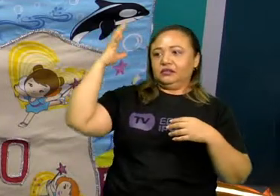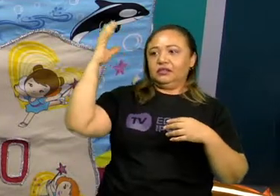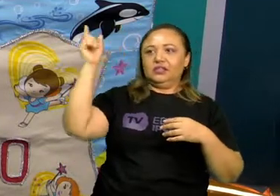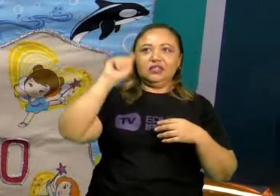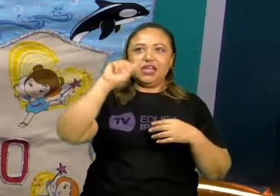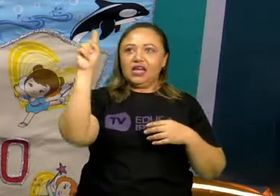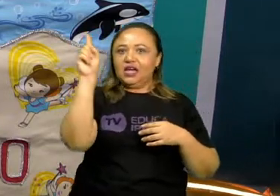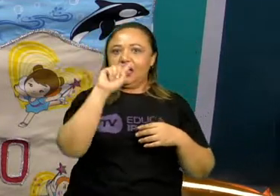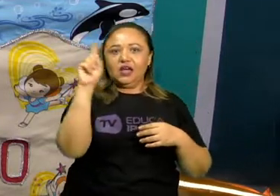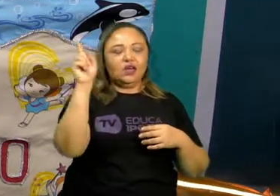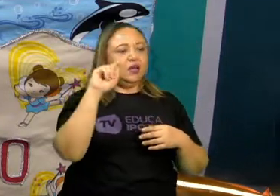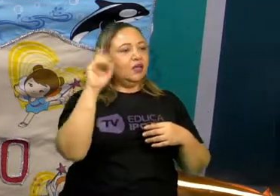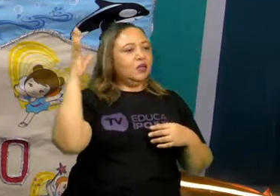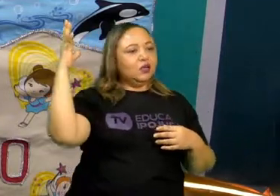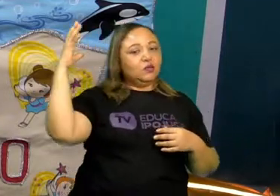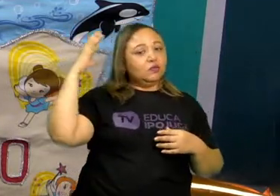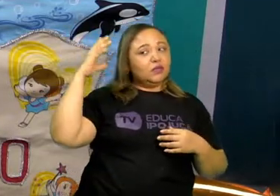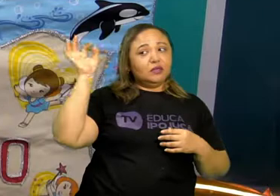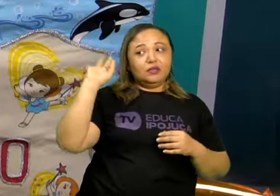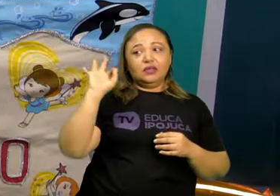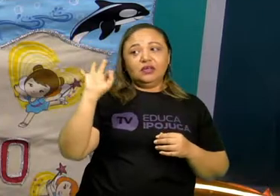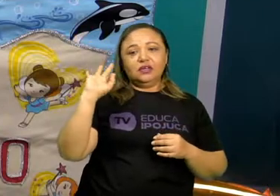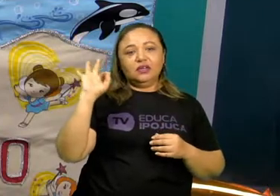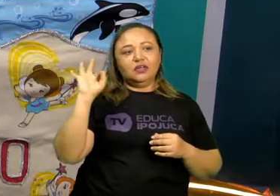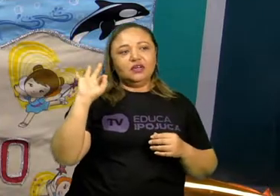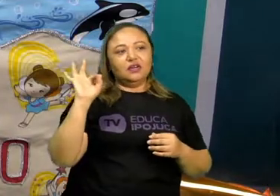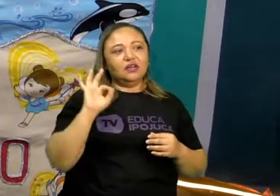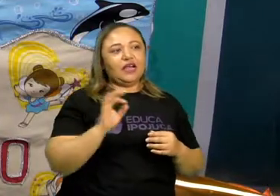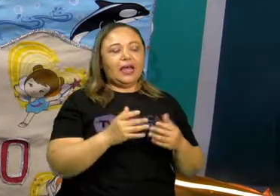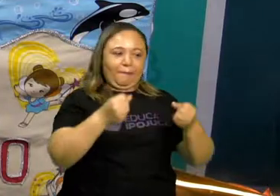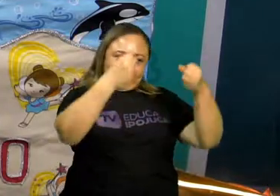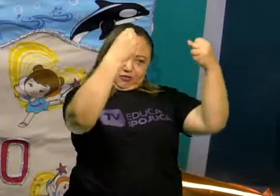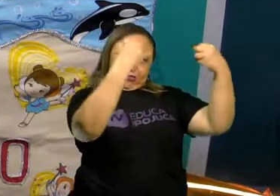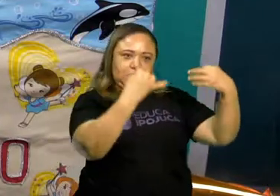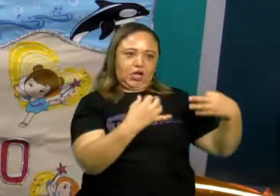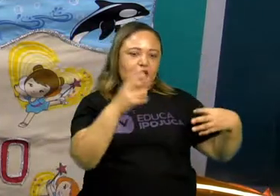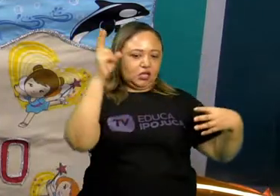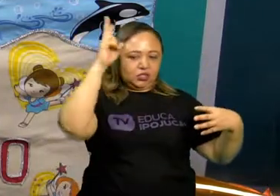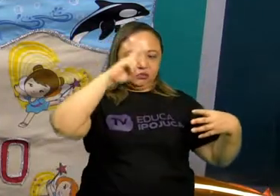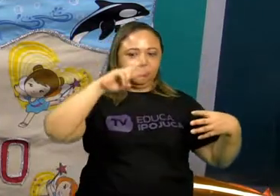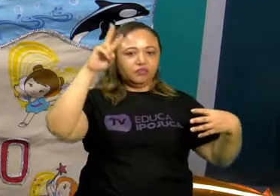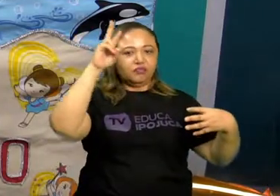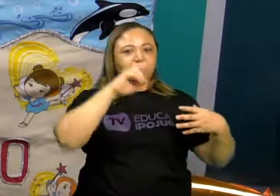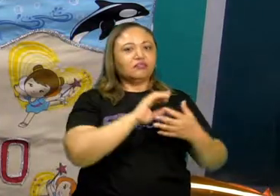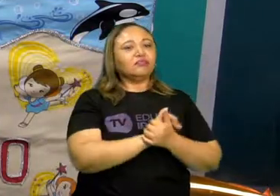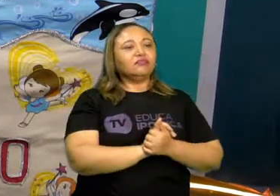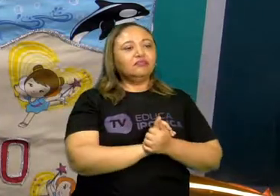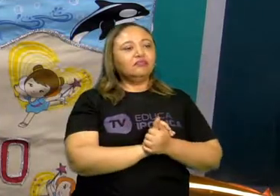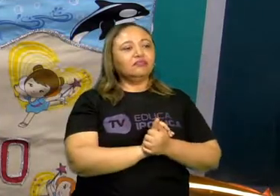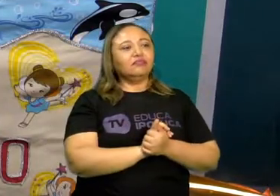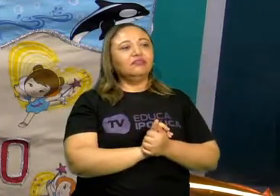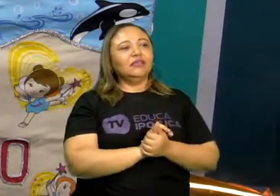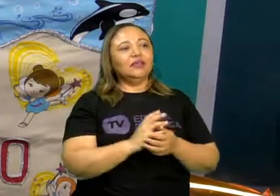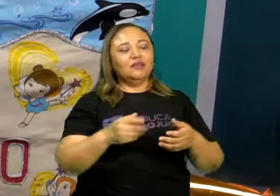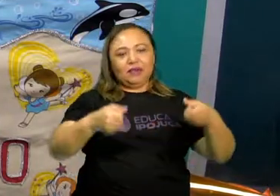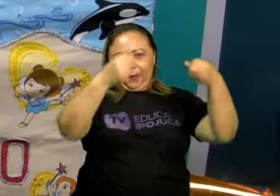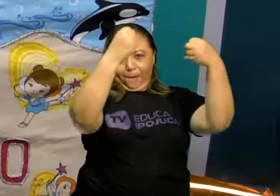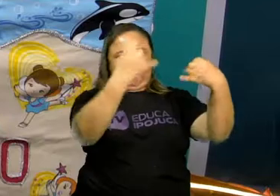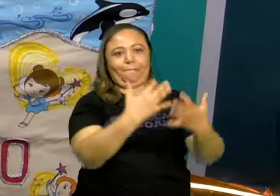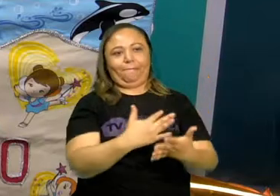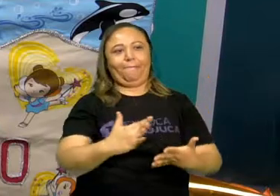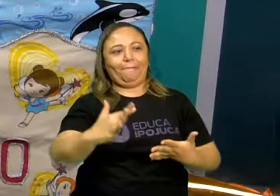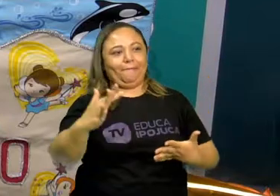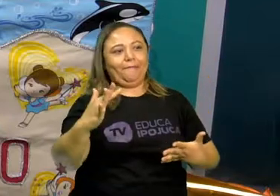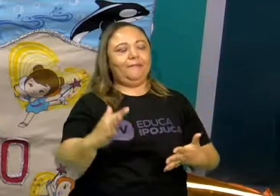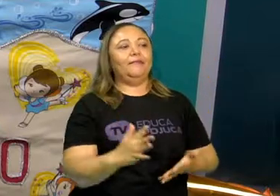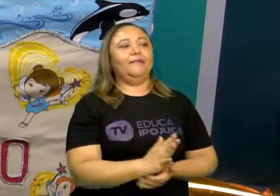não tá, gente, chovendo não. É pra tia Lê contar a história. Certo, leiturinha? Certo. Então vamos lá, bonito,